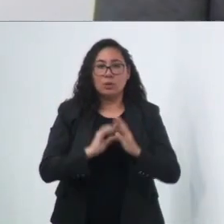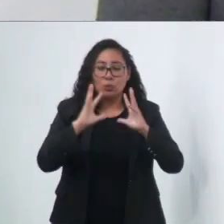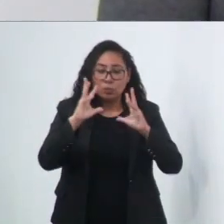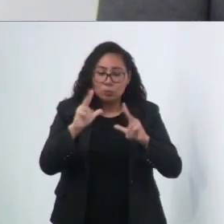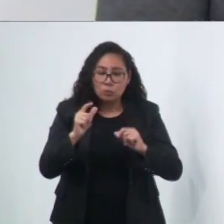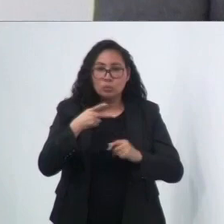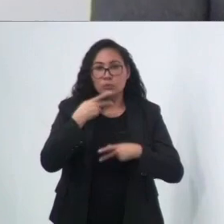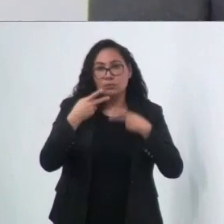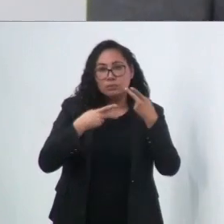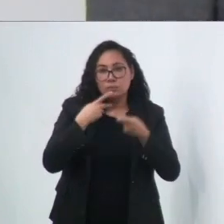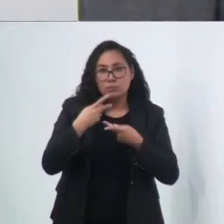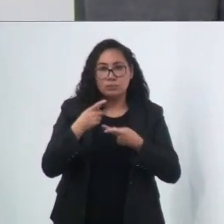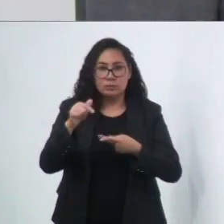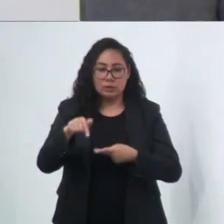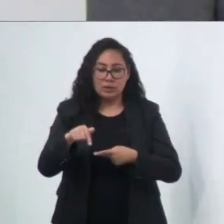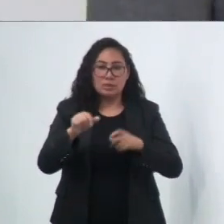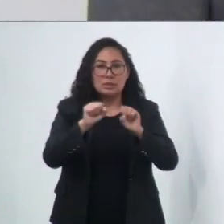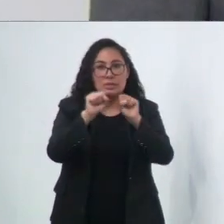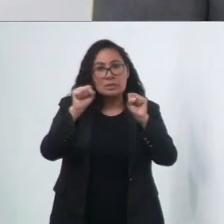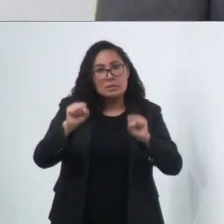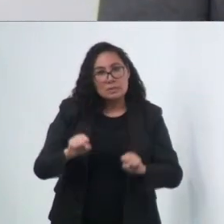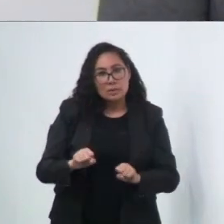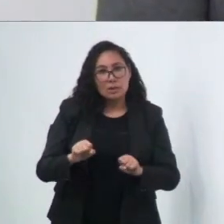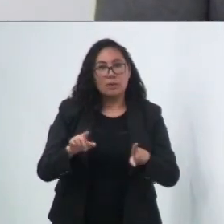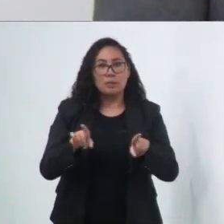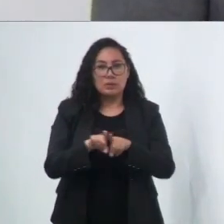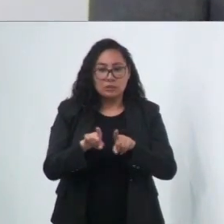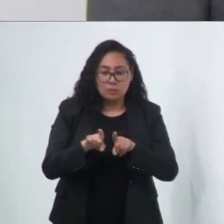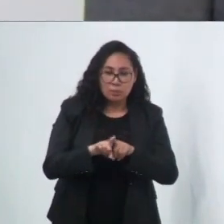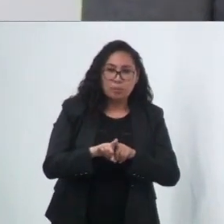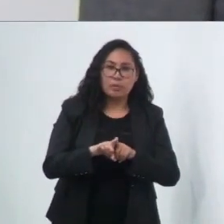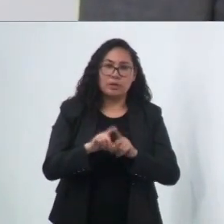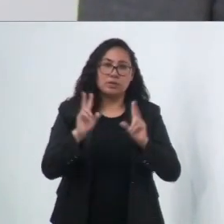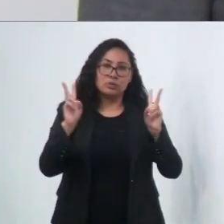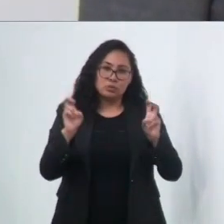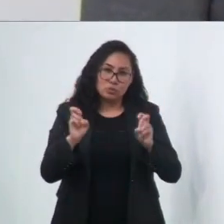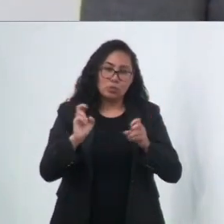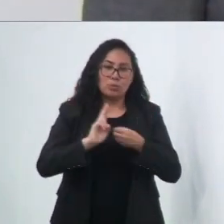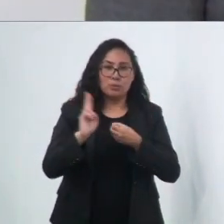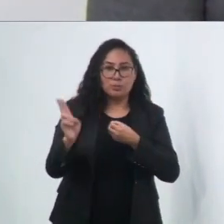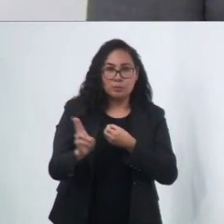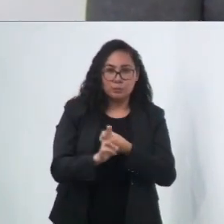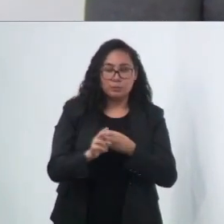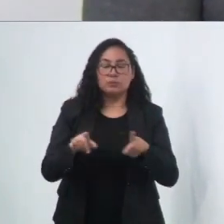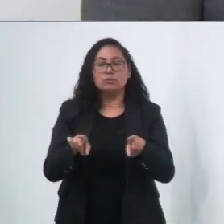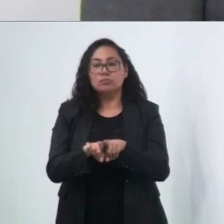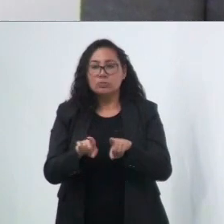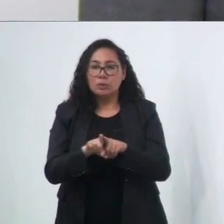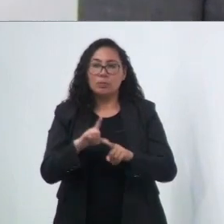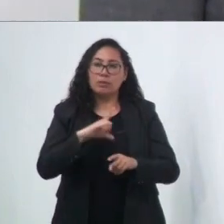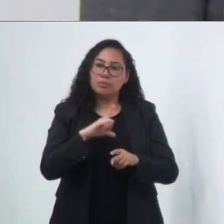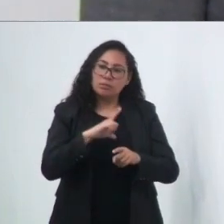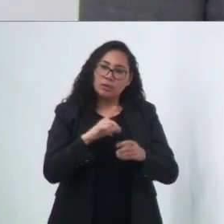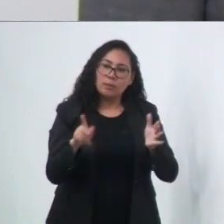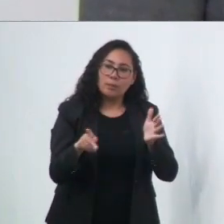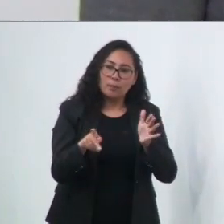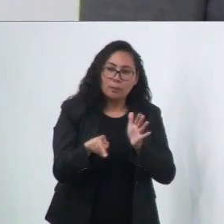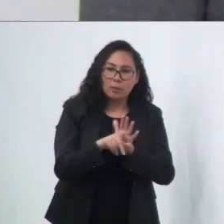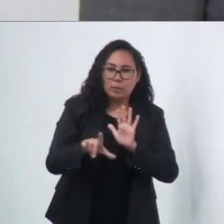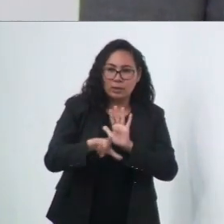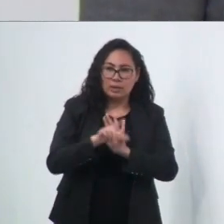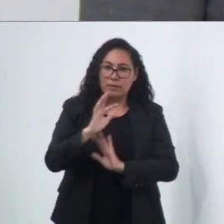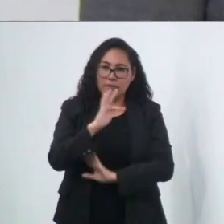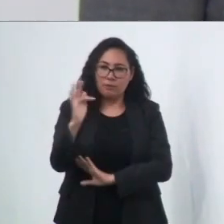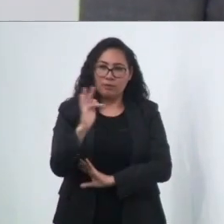que eu falei, dessa interpretação sistemática, né, da mobilidade urbana, também na linha da própria Lei Federal